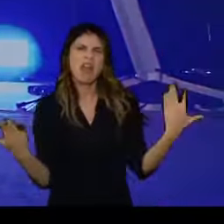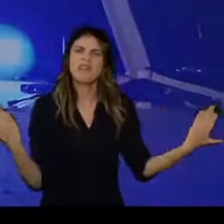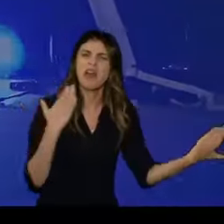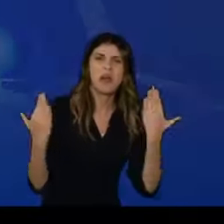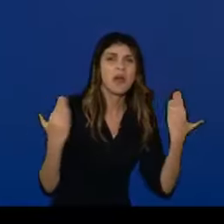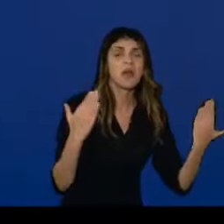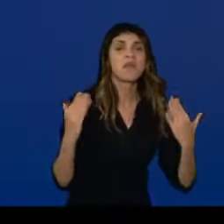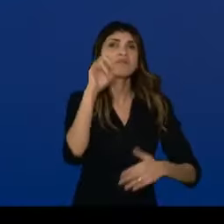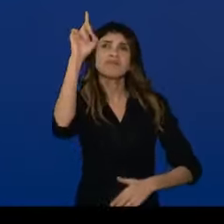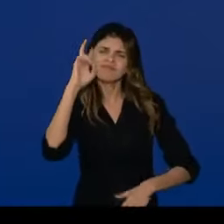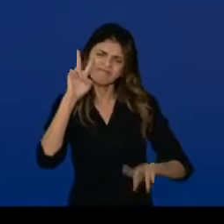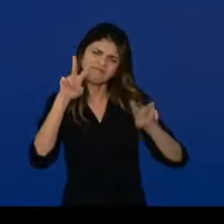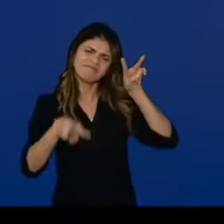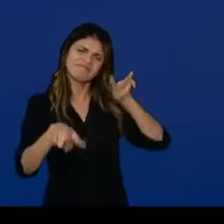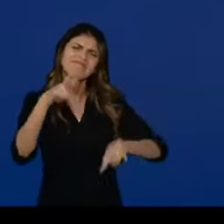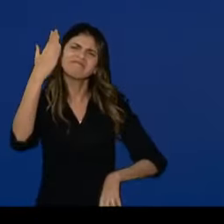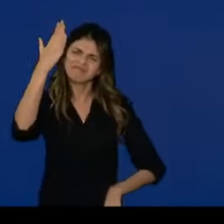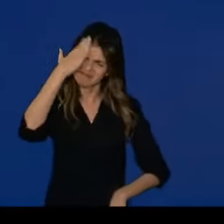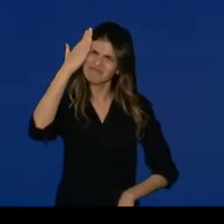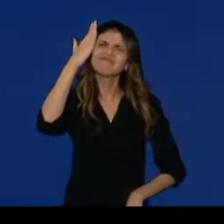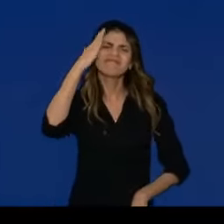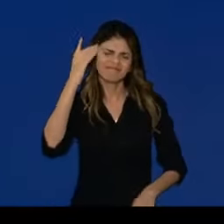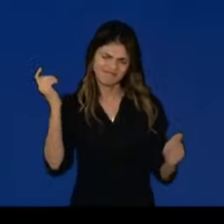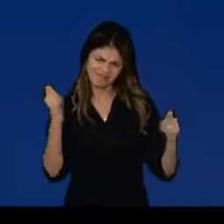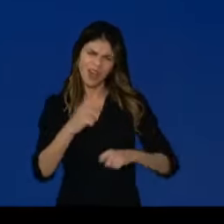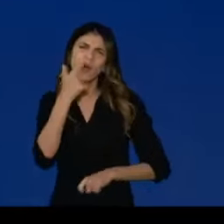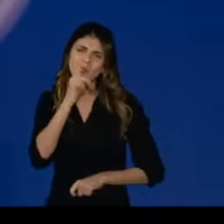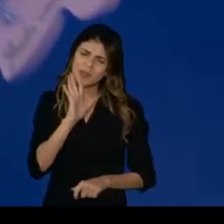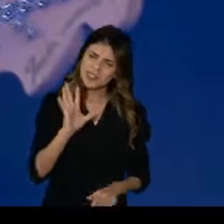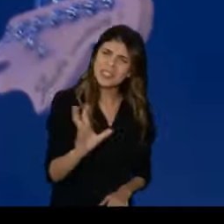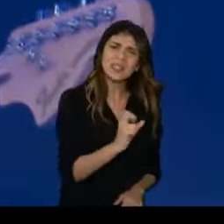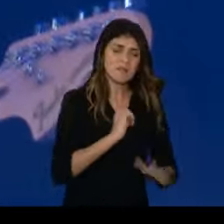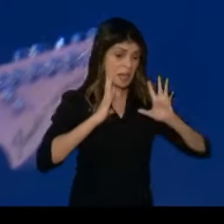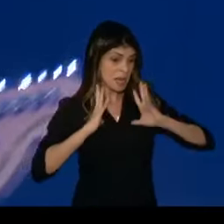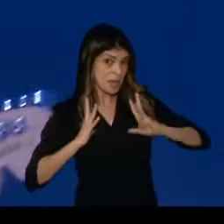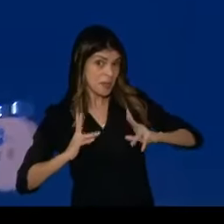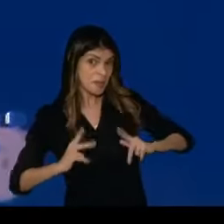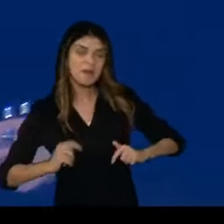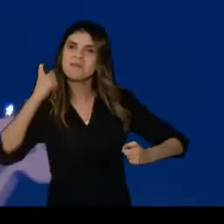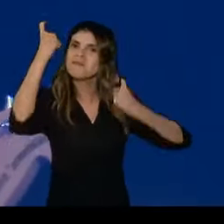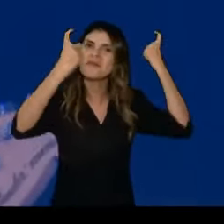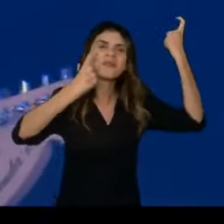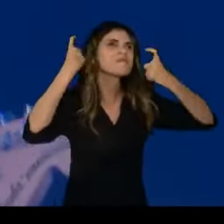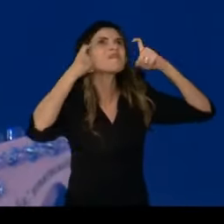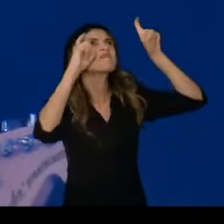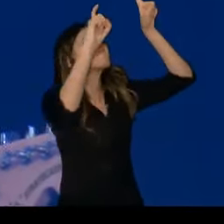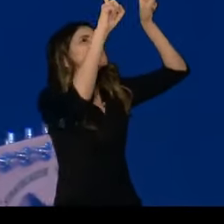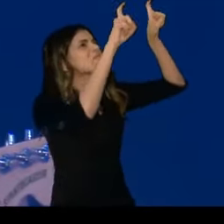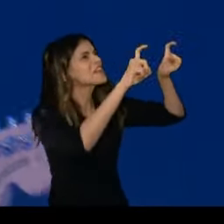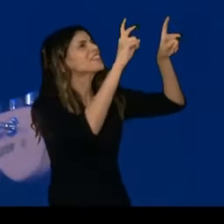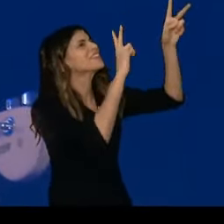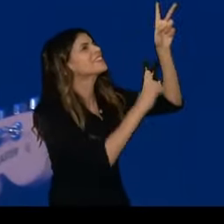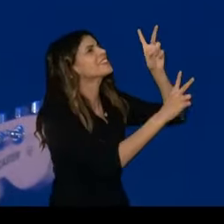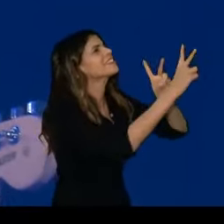Seu jugo é suave bastante pra mim, e descanso minha alma,